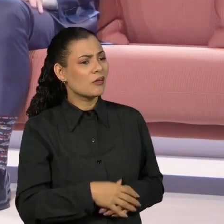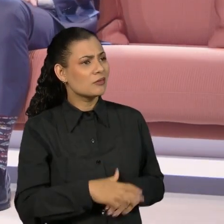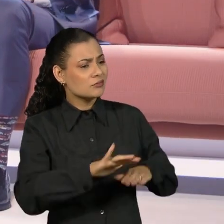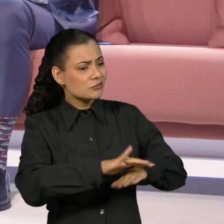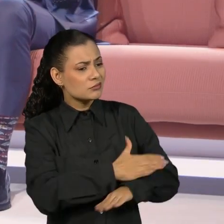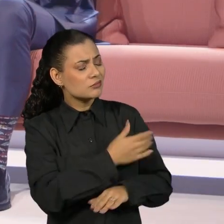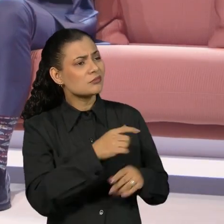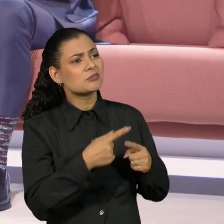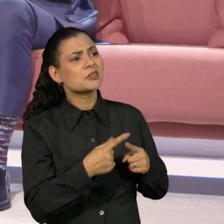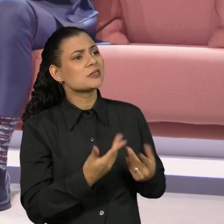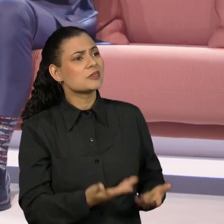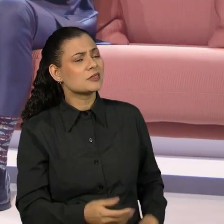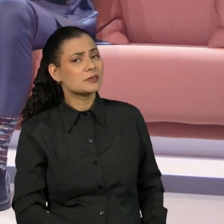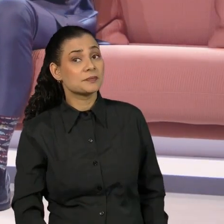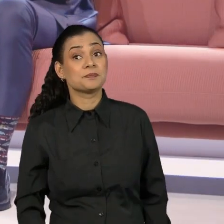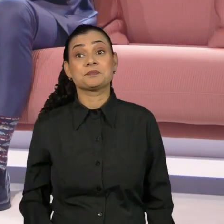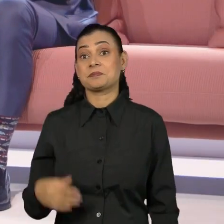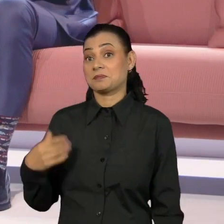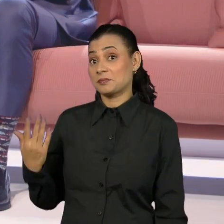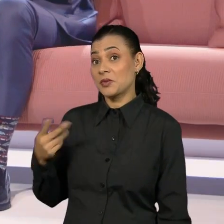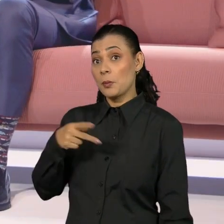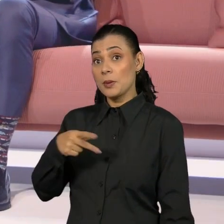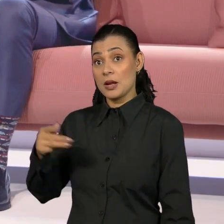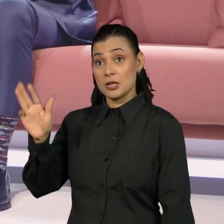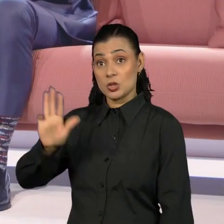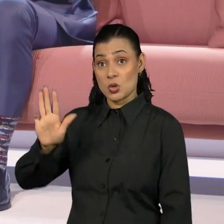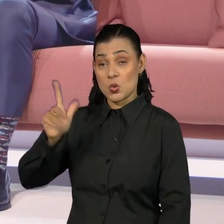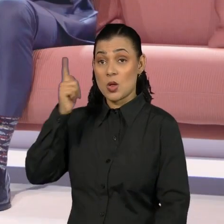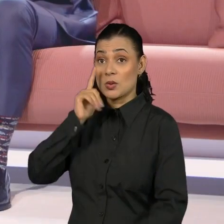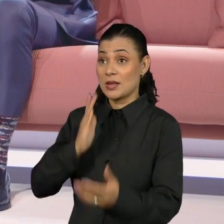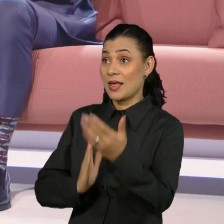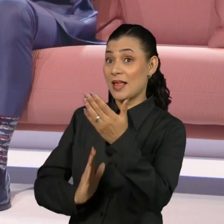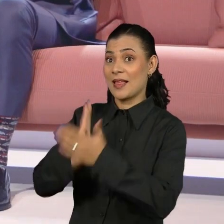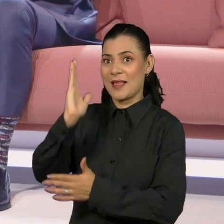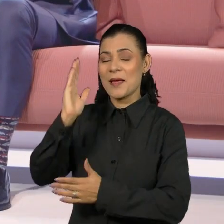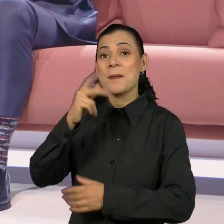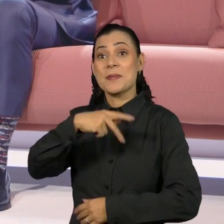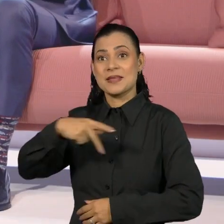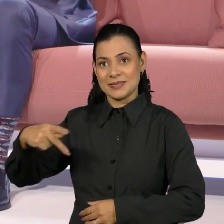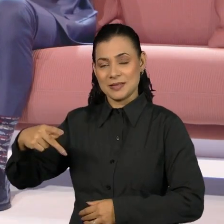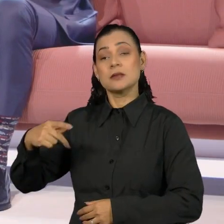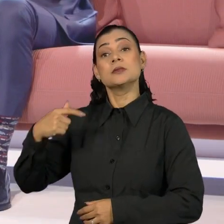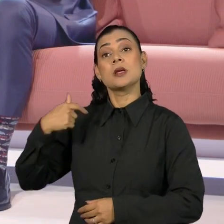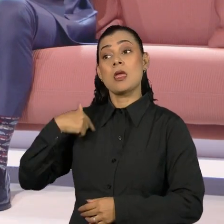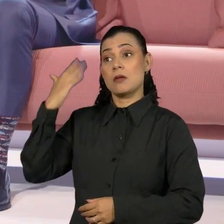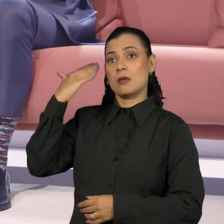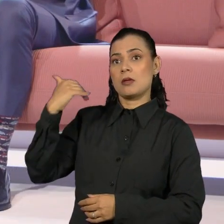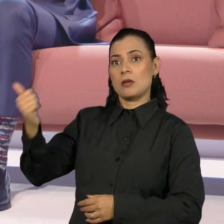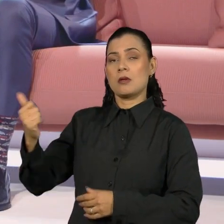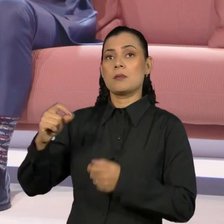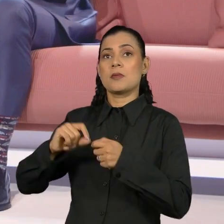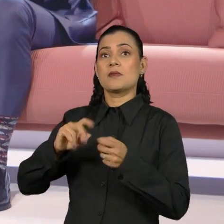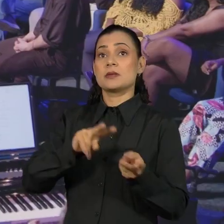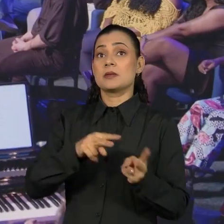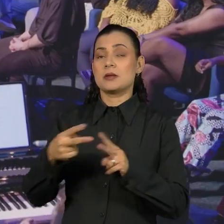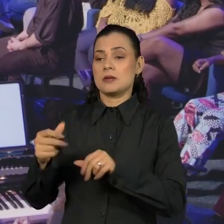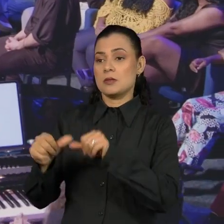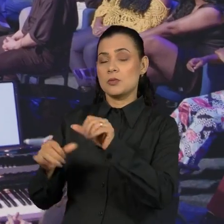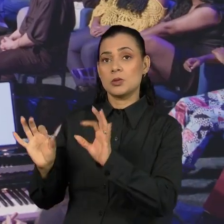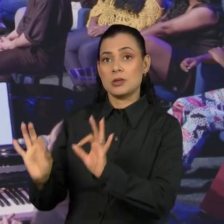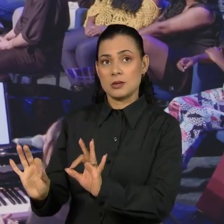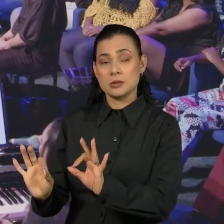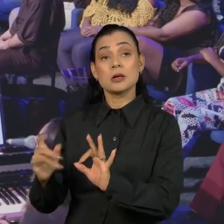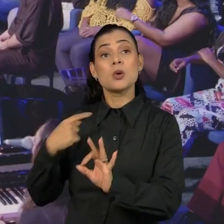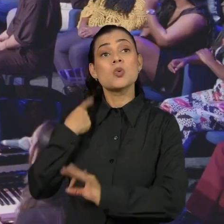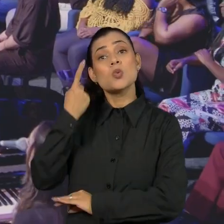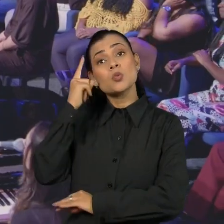seguinte, quando o presidente Lula ganhou a eleição, eu fui designado para fazer a transição. Eu ia ficar